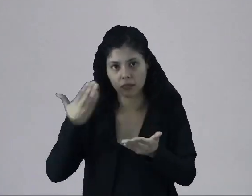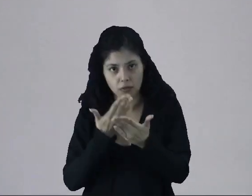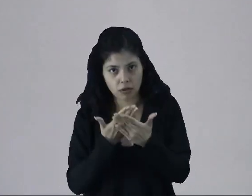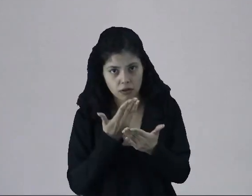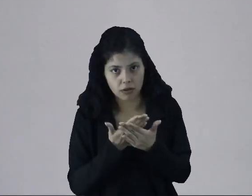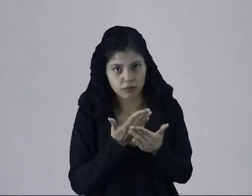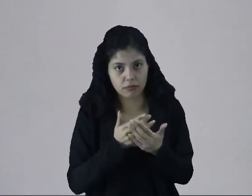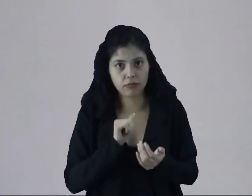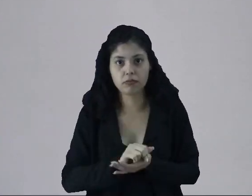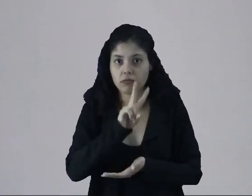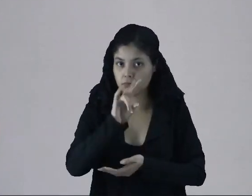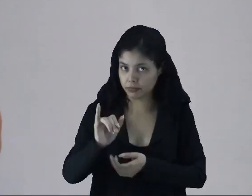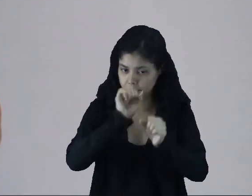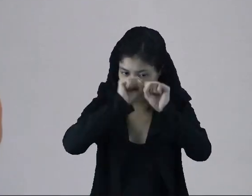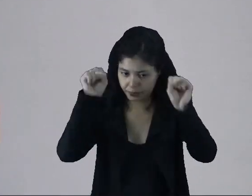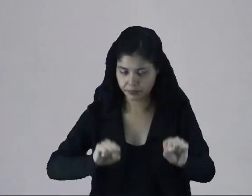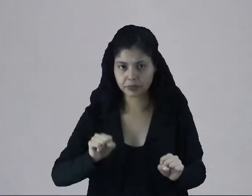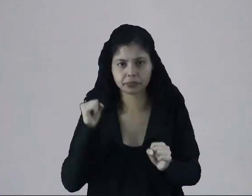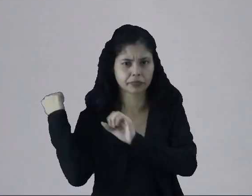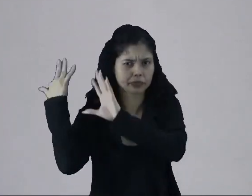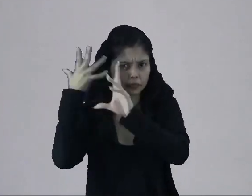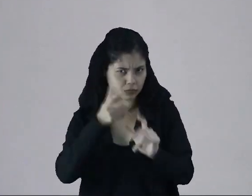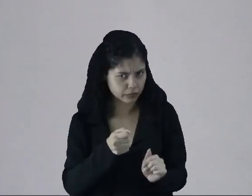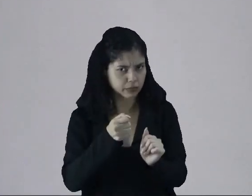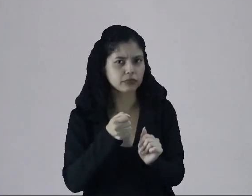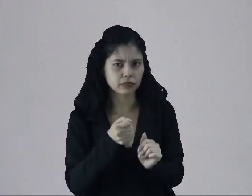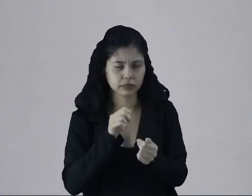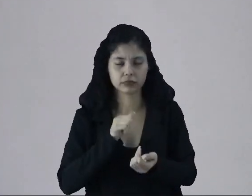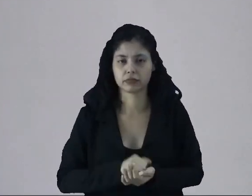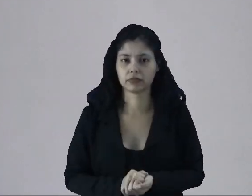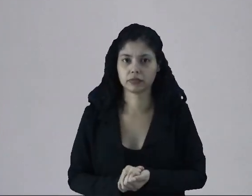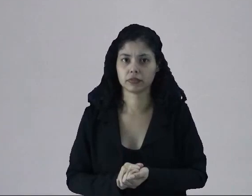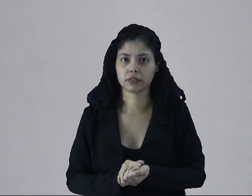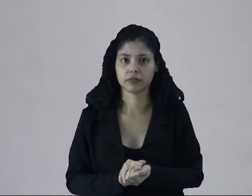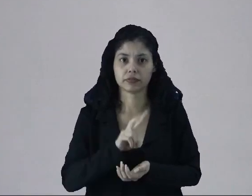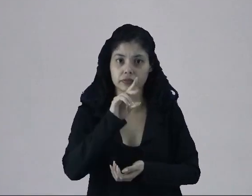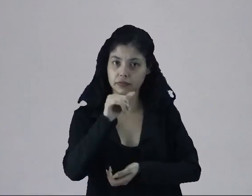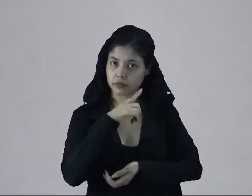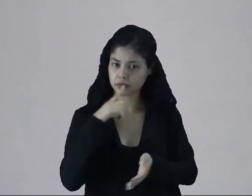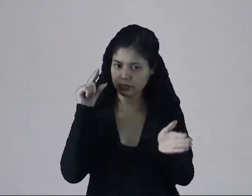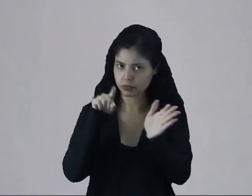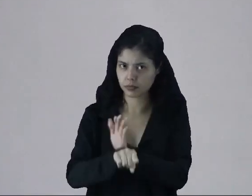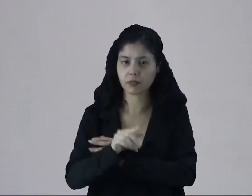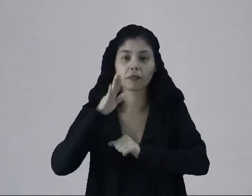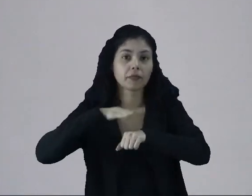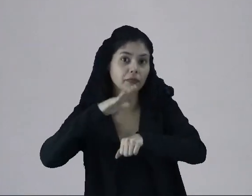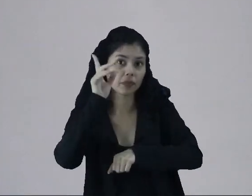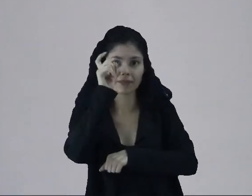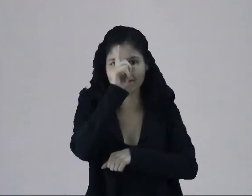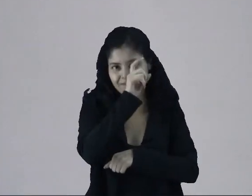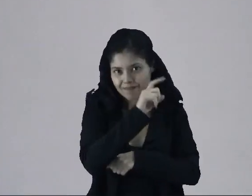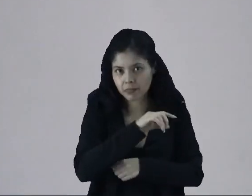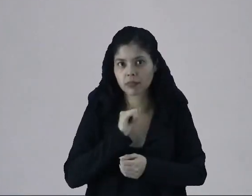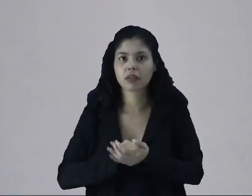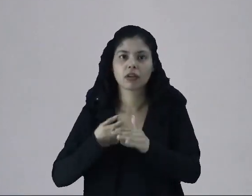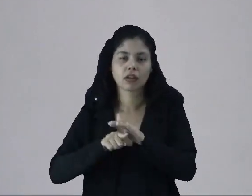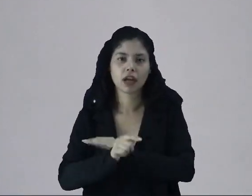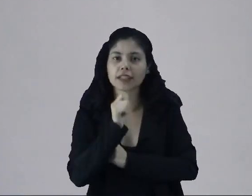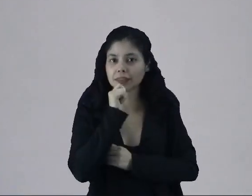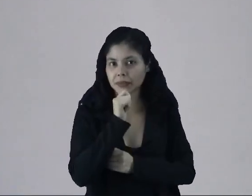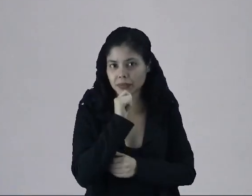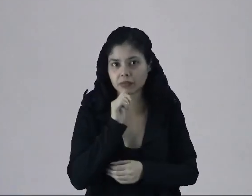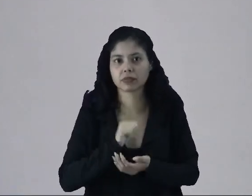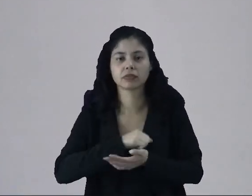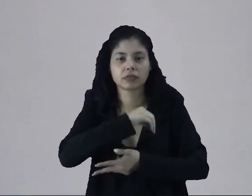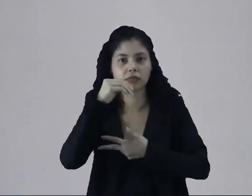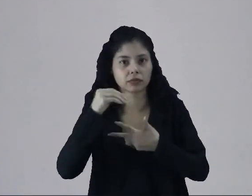Então, vai lá para os sistemas, dá uma revisadinha. Vão ter perguntas muito mais difíceis lá dentro do Enem, mas a grande